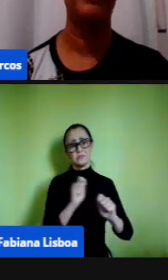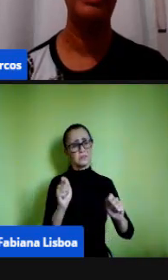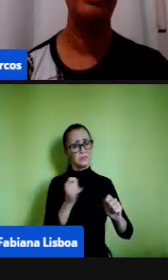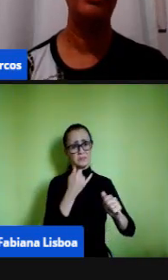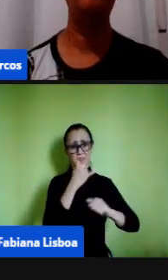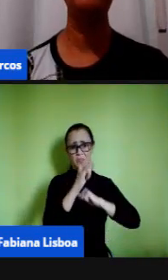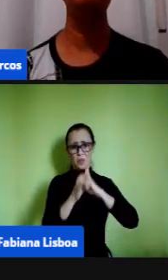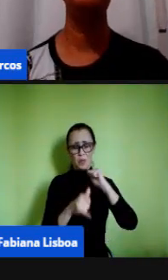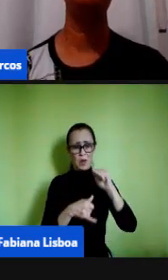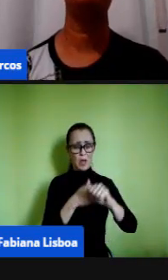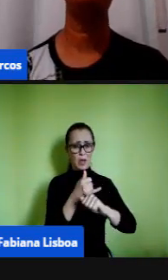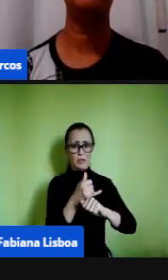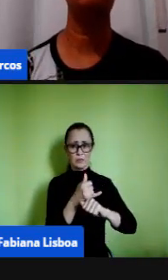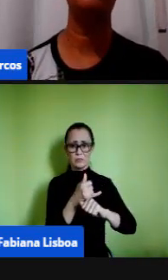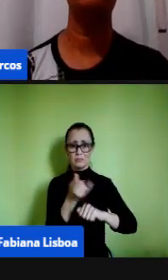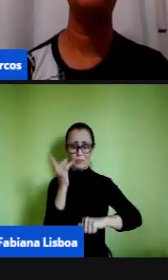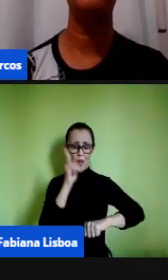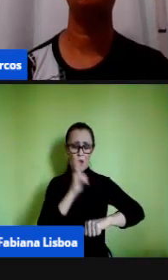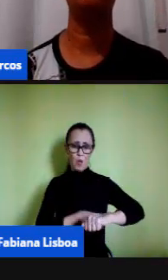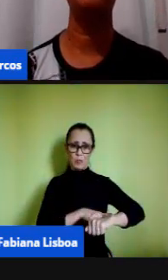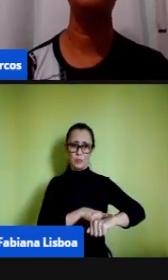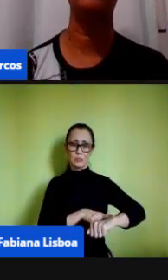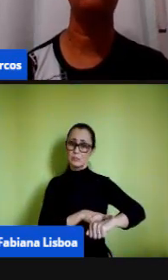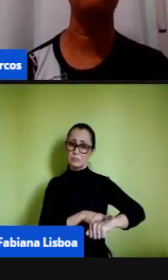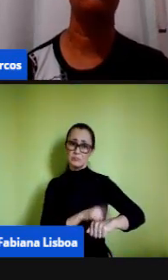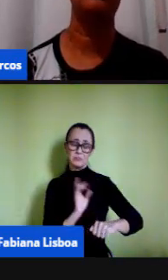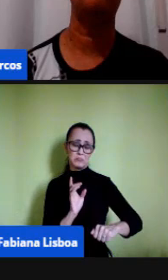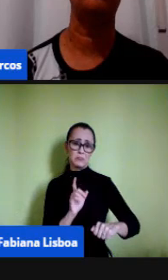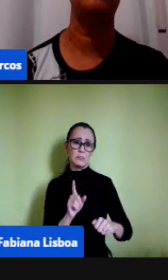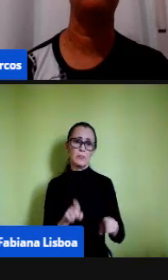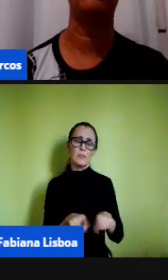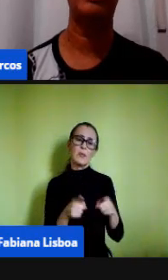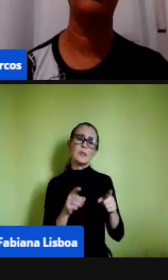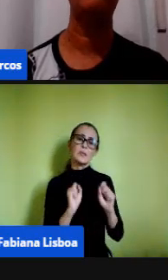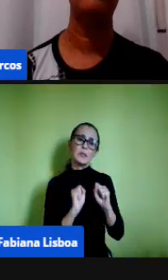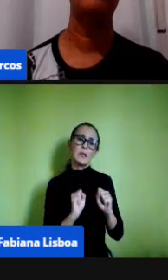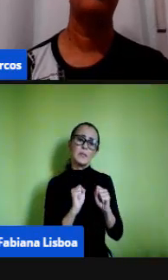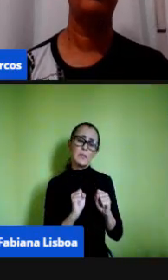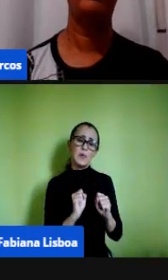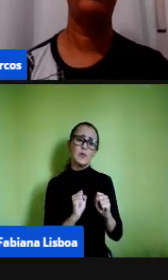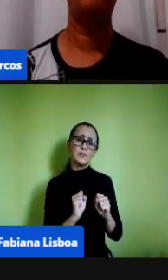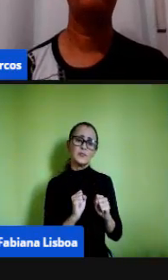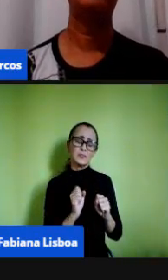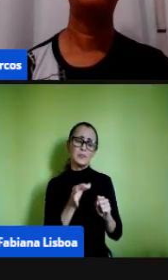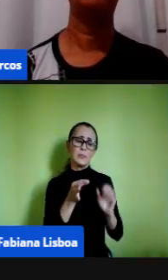tempo e permite ao usuário manifestar sua opinião ou se posicionar,